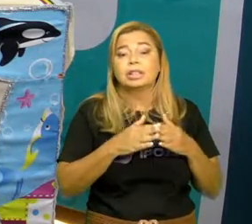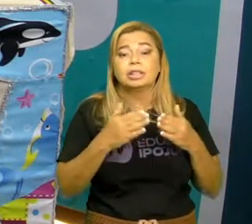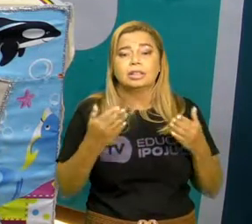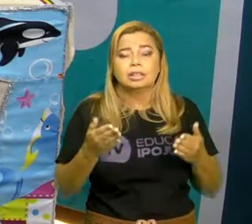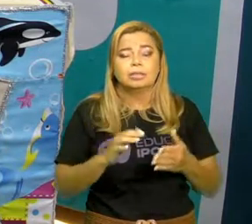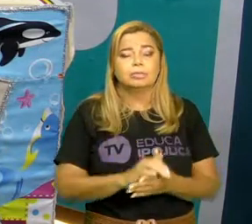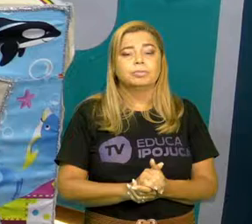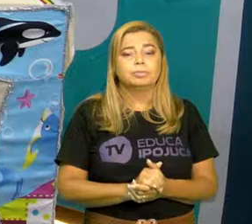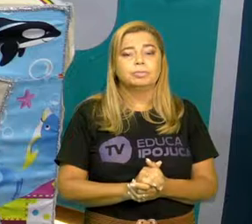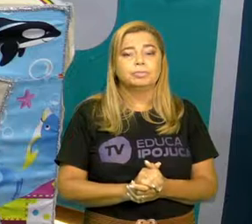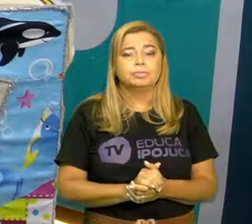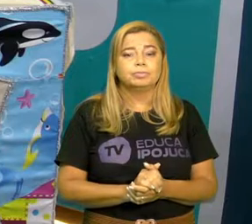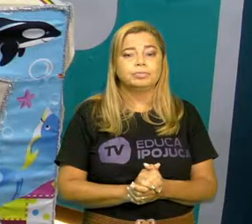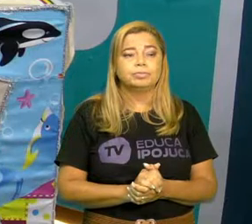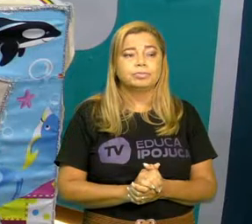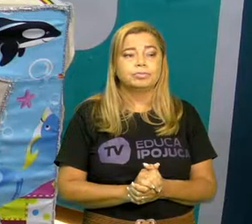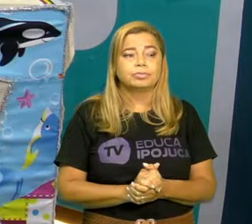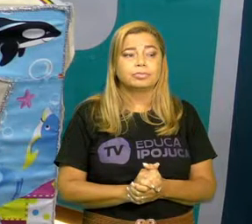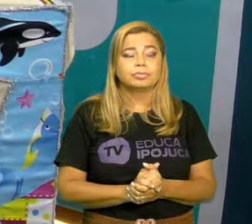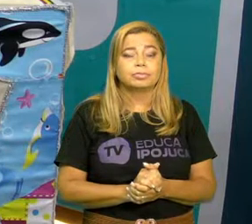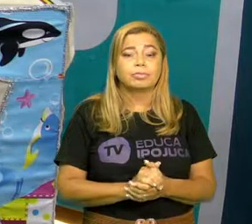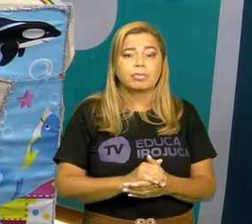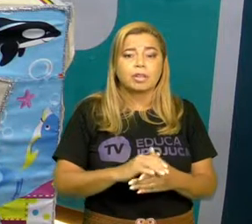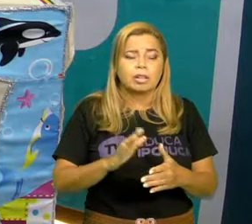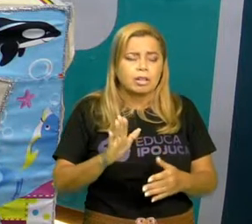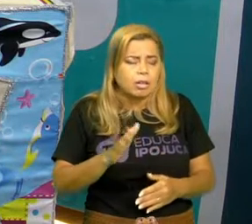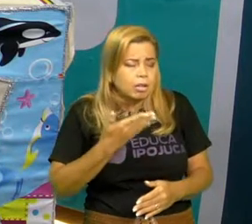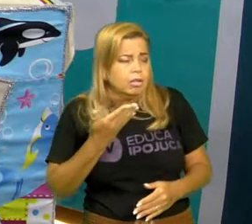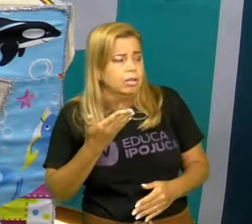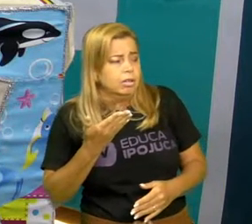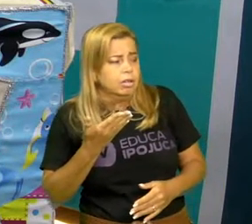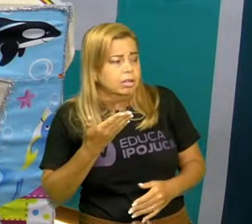crianças? E, de repente,